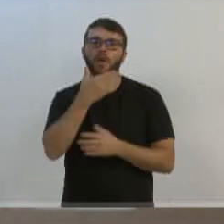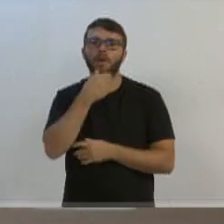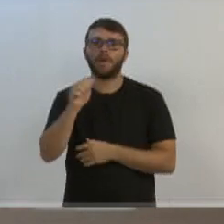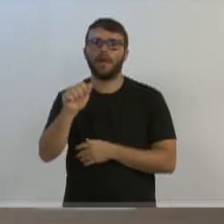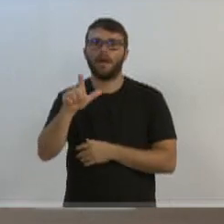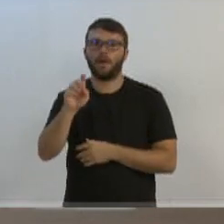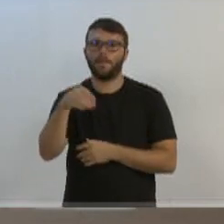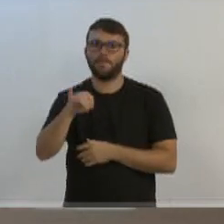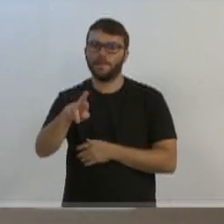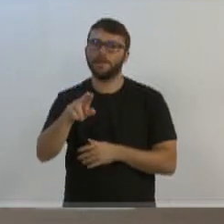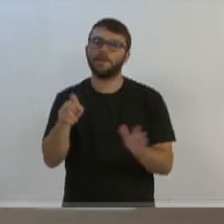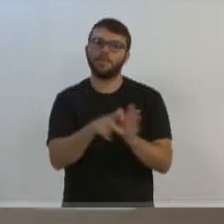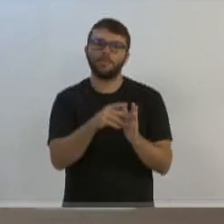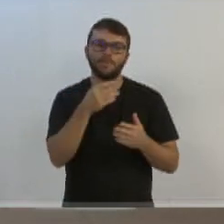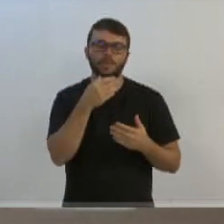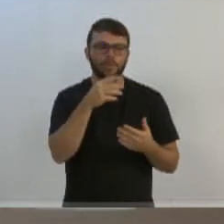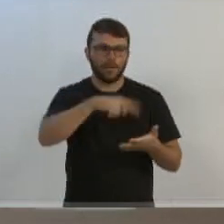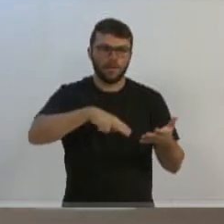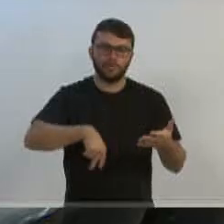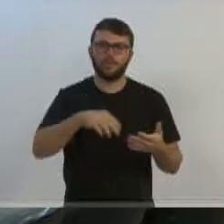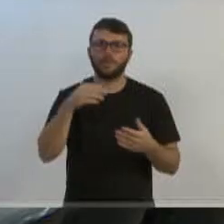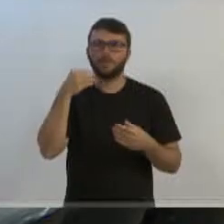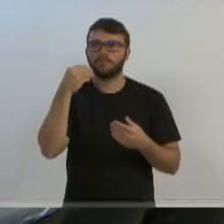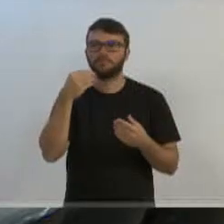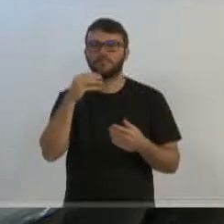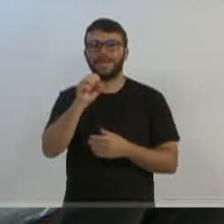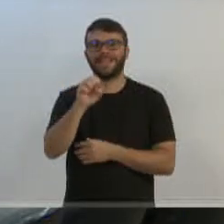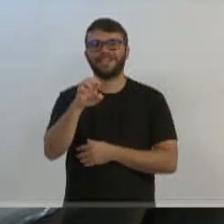Vieira, que faça a leitura do expediente.